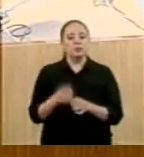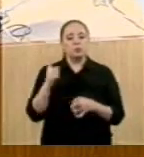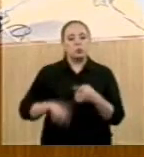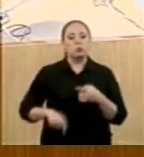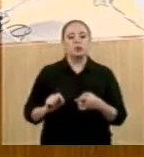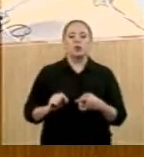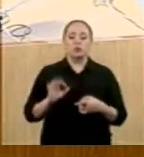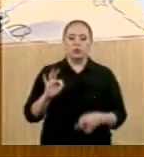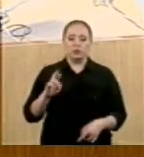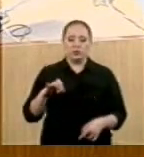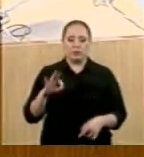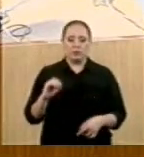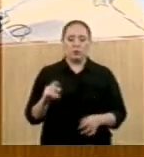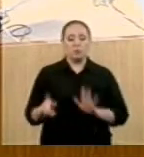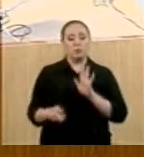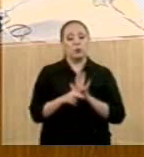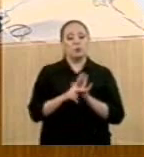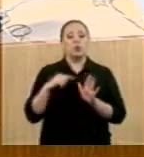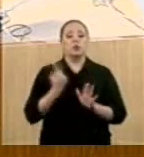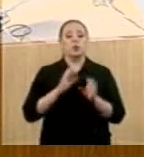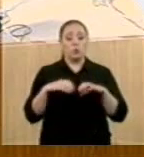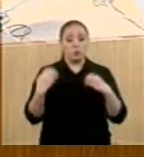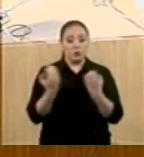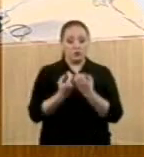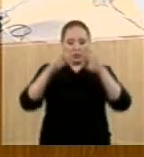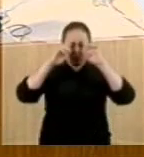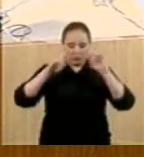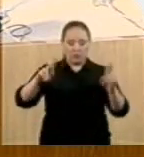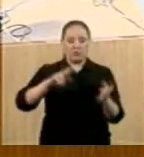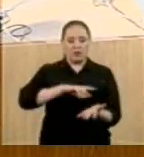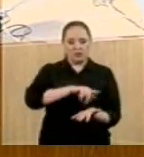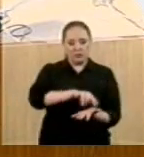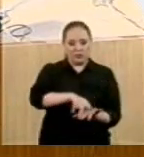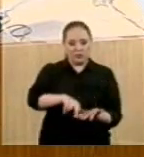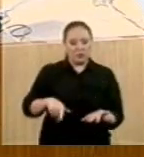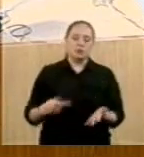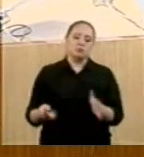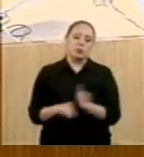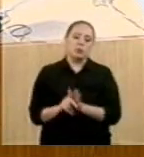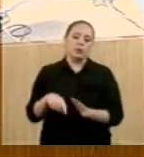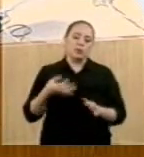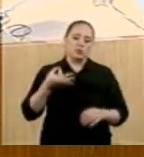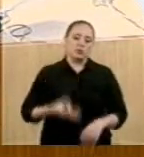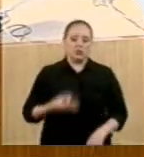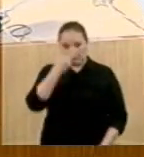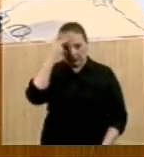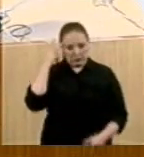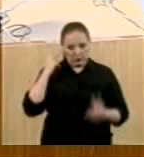fundamento próprio de nossa comunidade no respeito à diversidade, que é a própria dignidade da pessoa